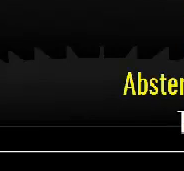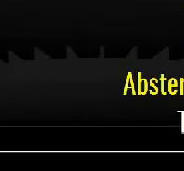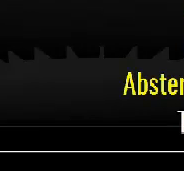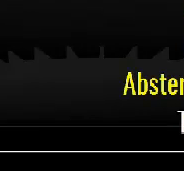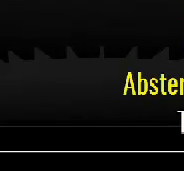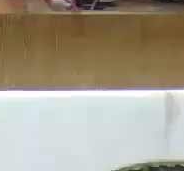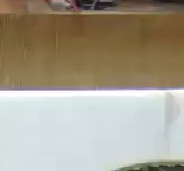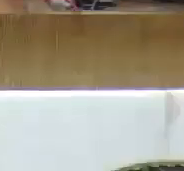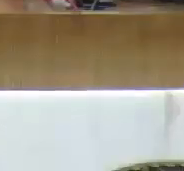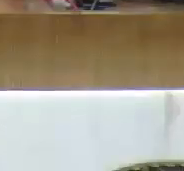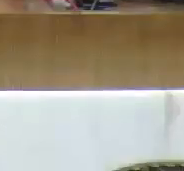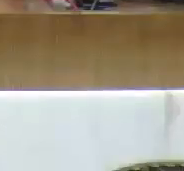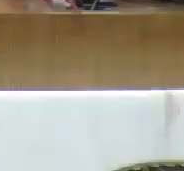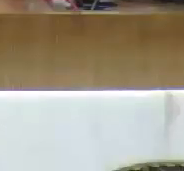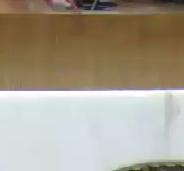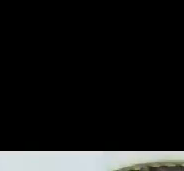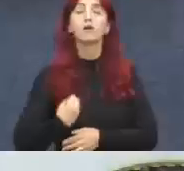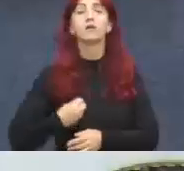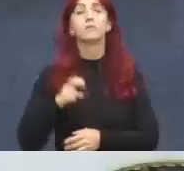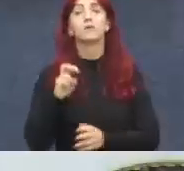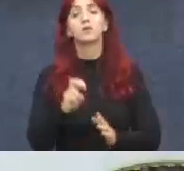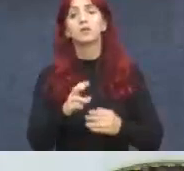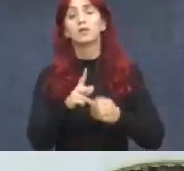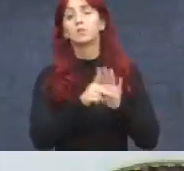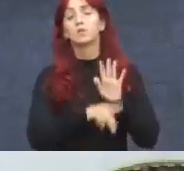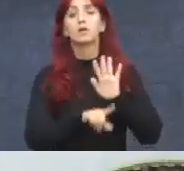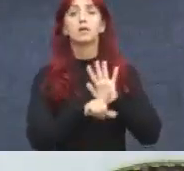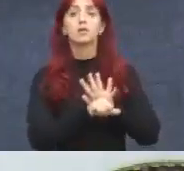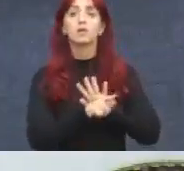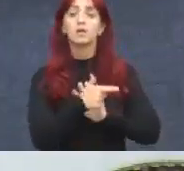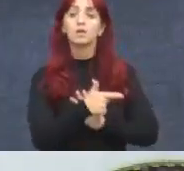Fica aprovado o substitutivo número 5 do projeto de lei